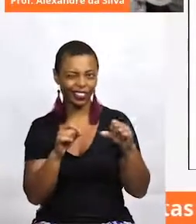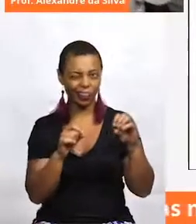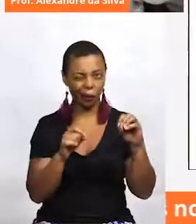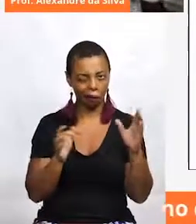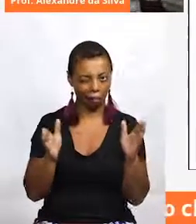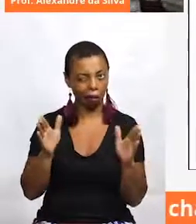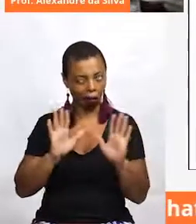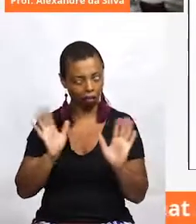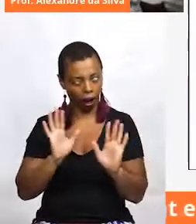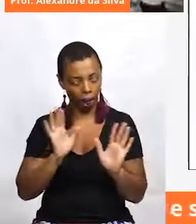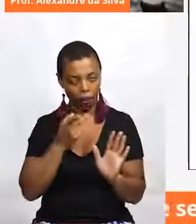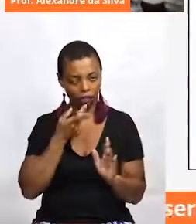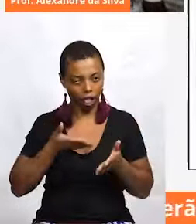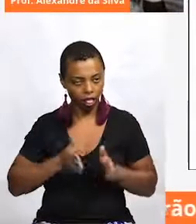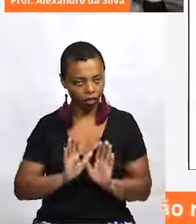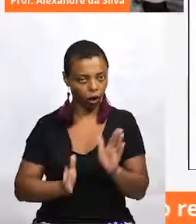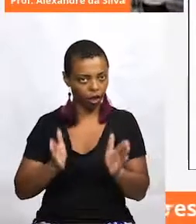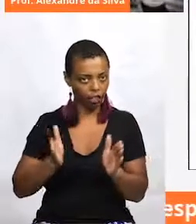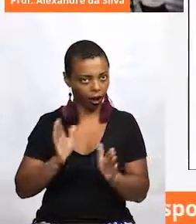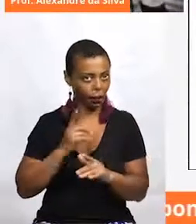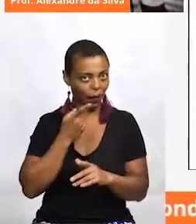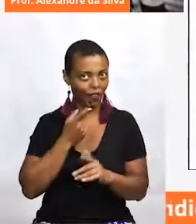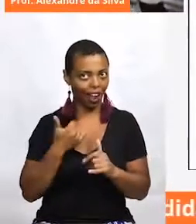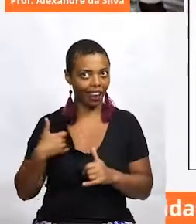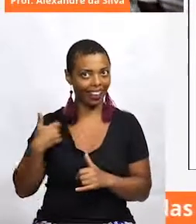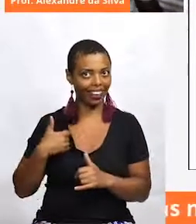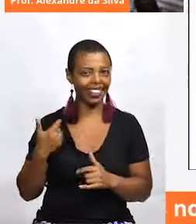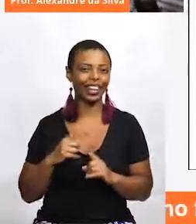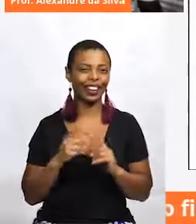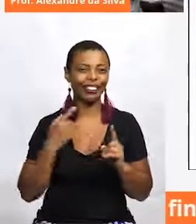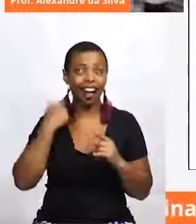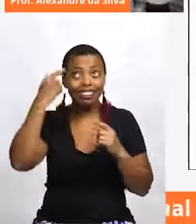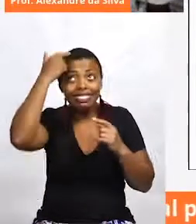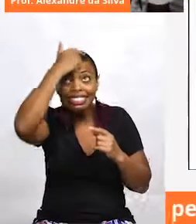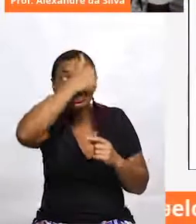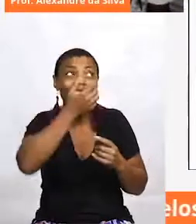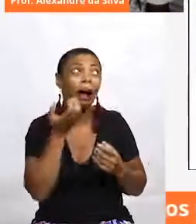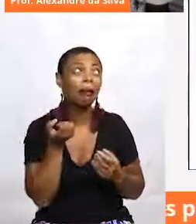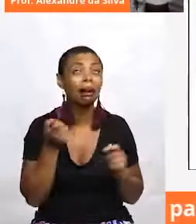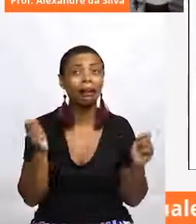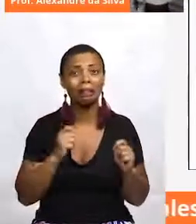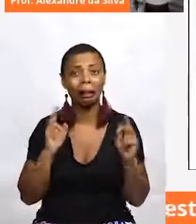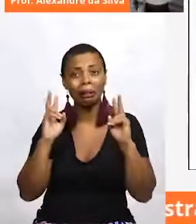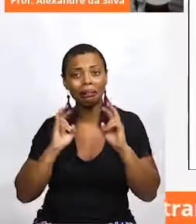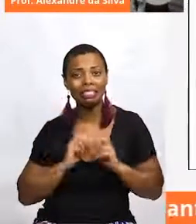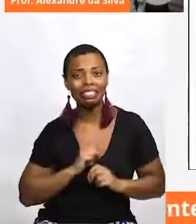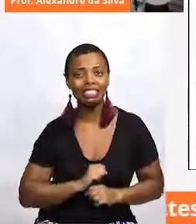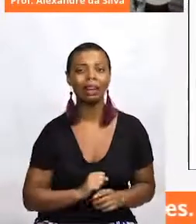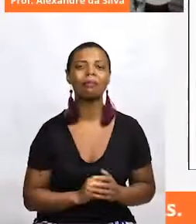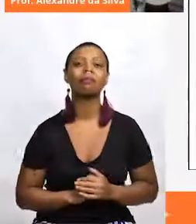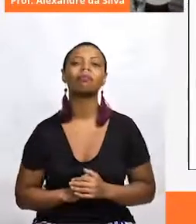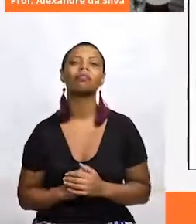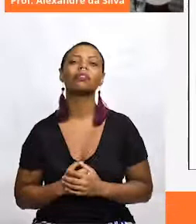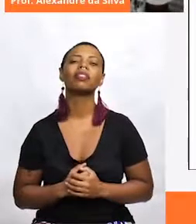entregar muito a idade, porque o cabelo já entrega um pouco, né? Mas, assim,